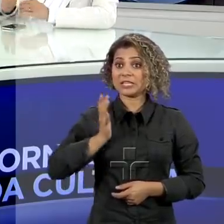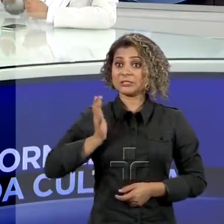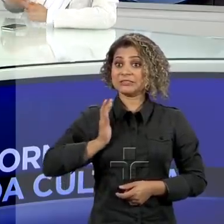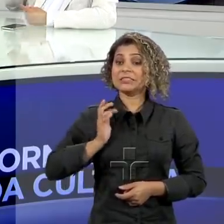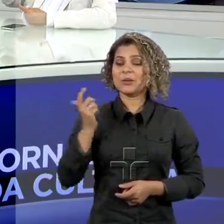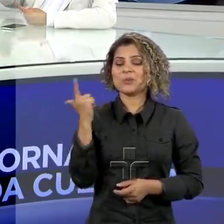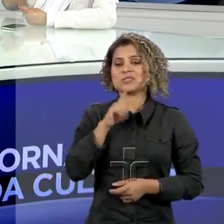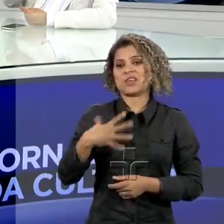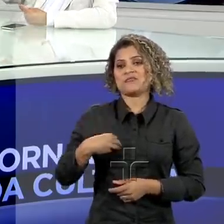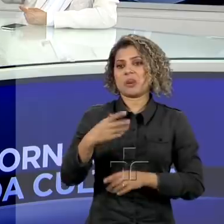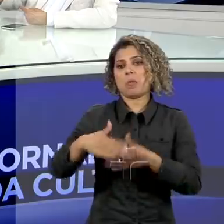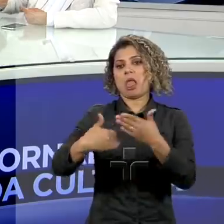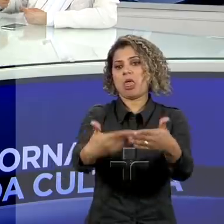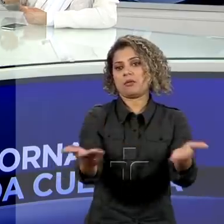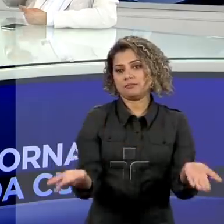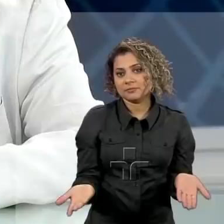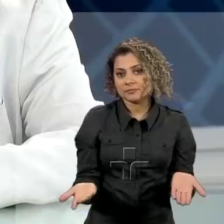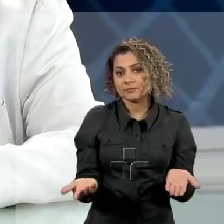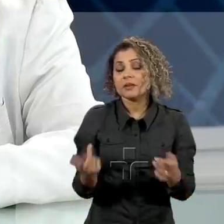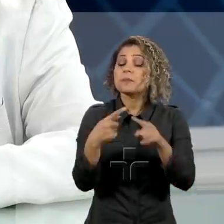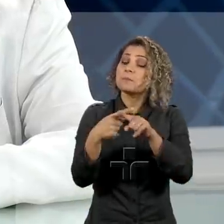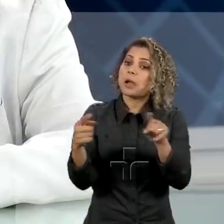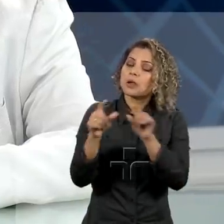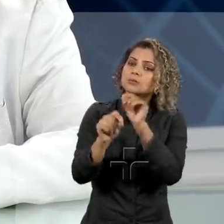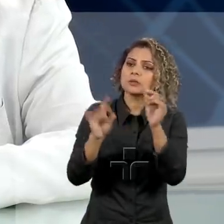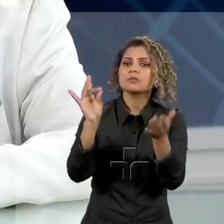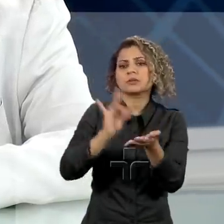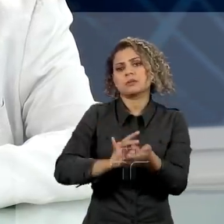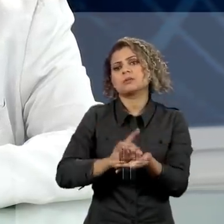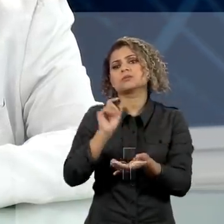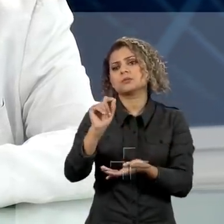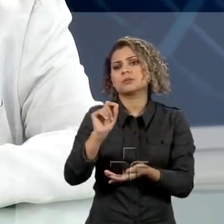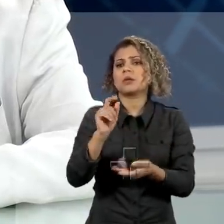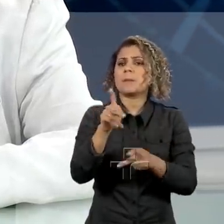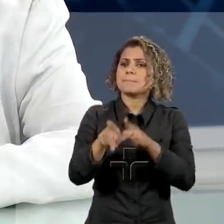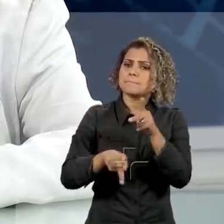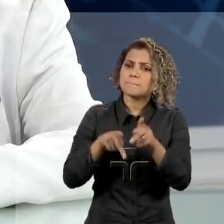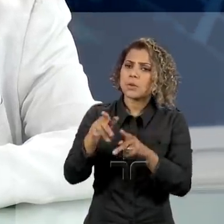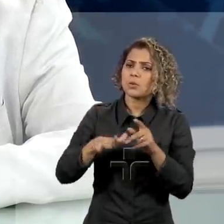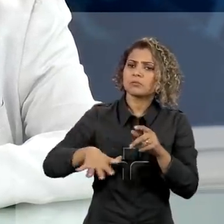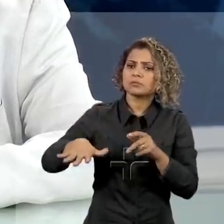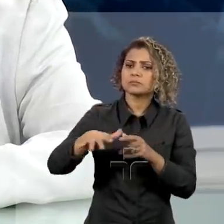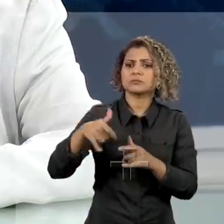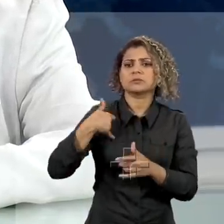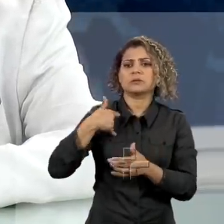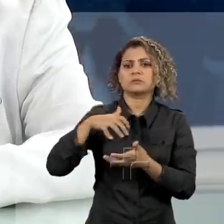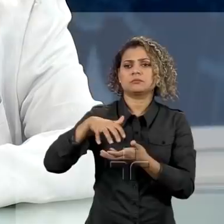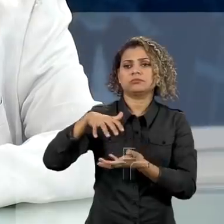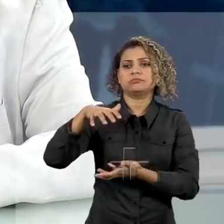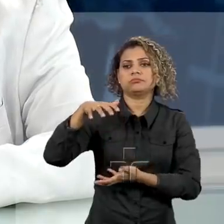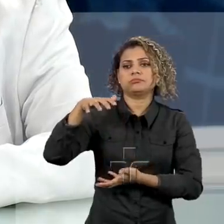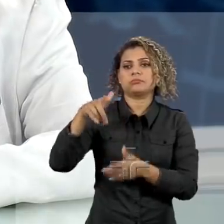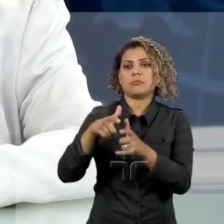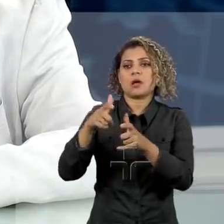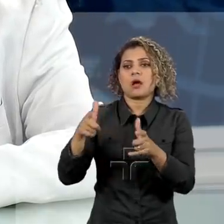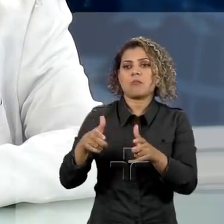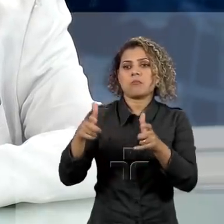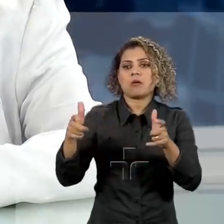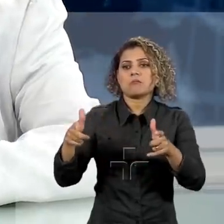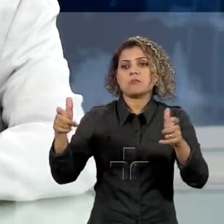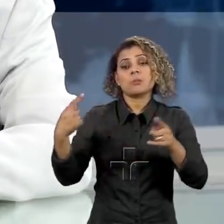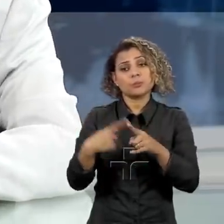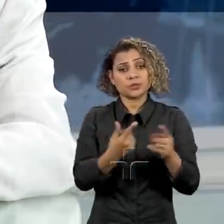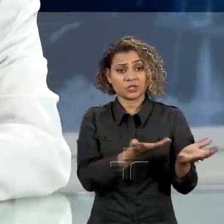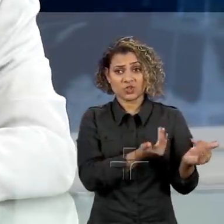Então, é mais uma razão para você ter uma demanda para uma população com mais idade, porque você terá um número